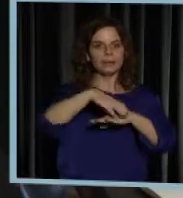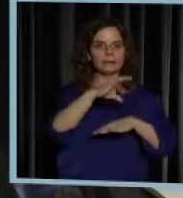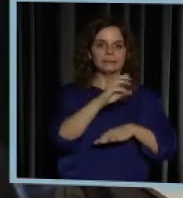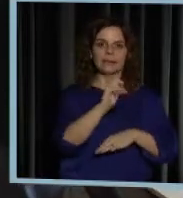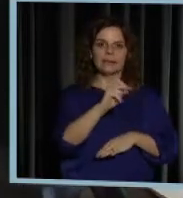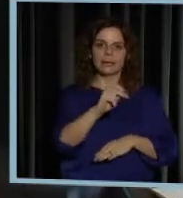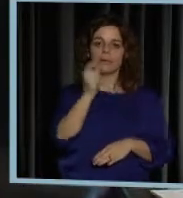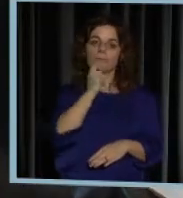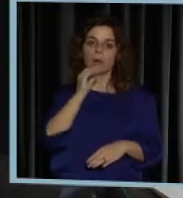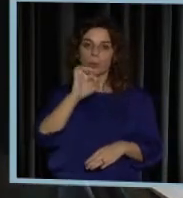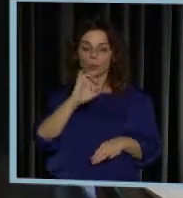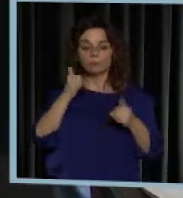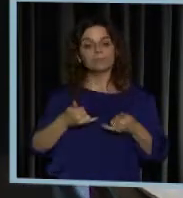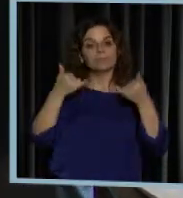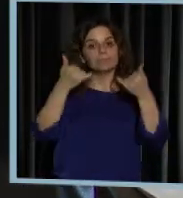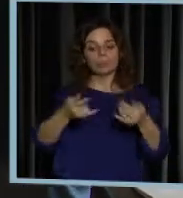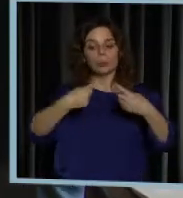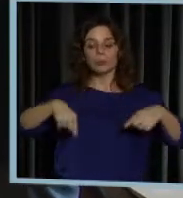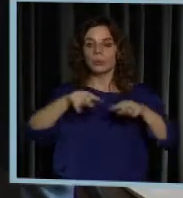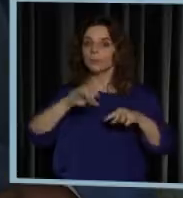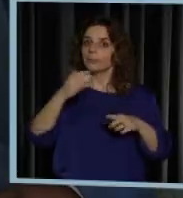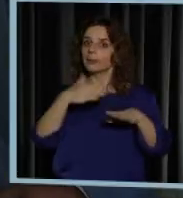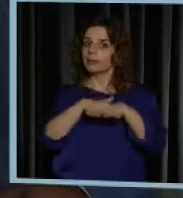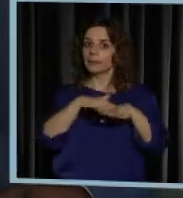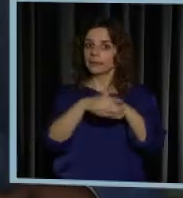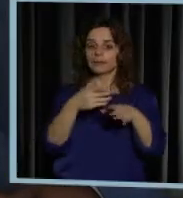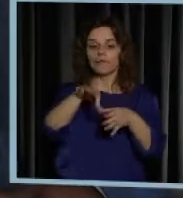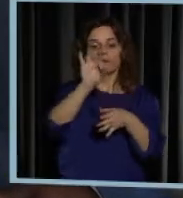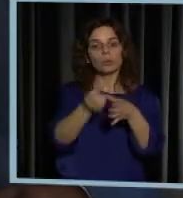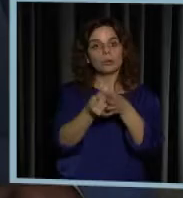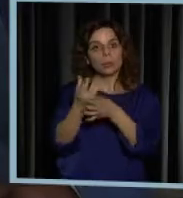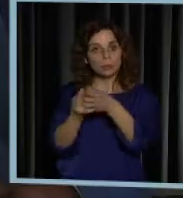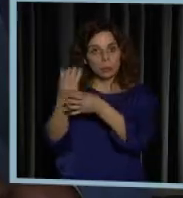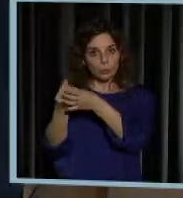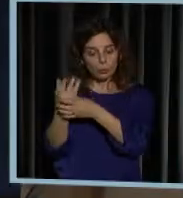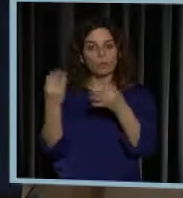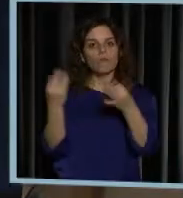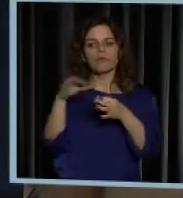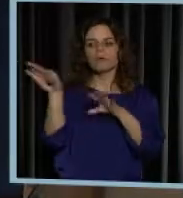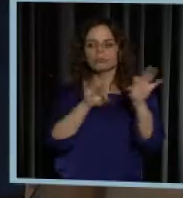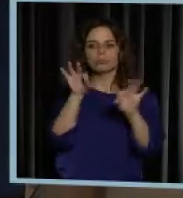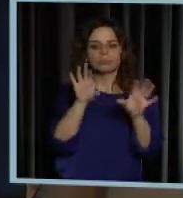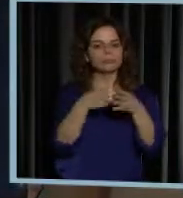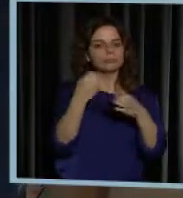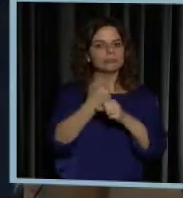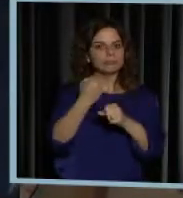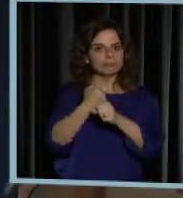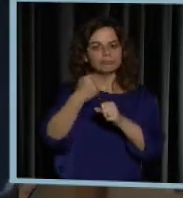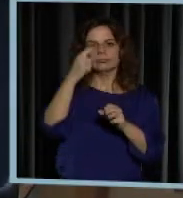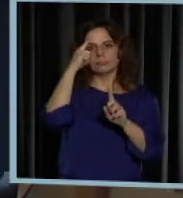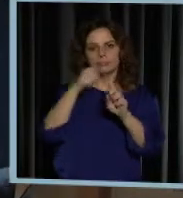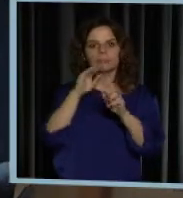maio. Seguidamente, realizou-se a primeira reunião da rede de fundadores, durante a qual foi nomeado o grupo de